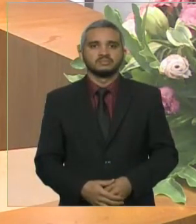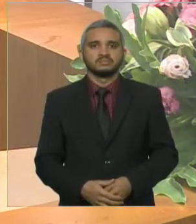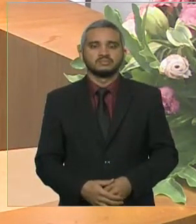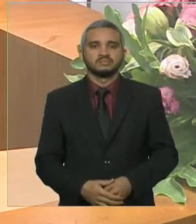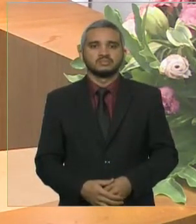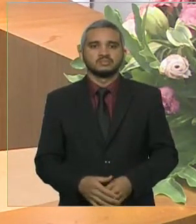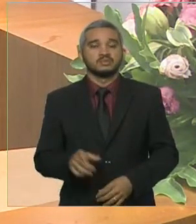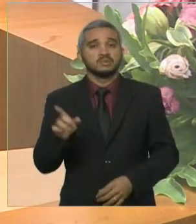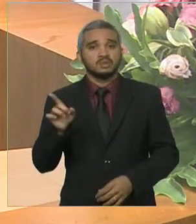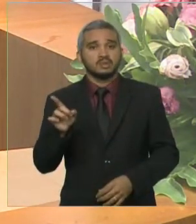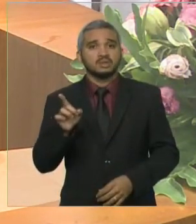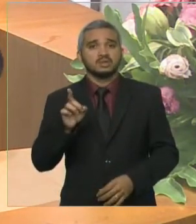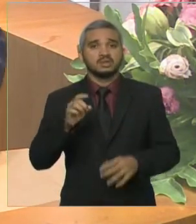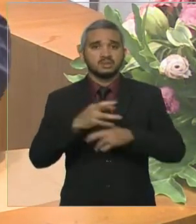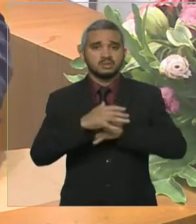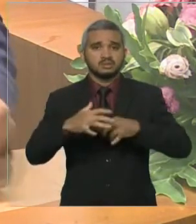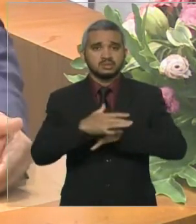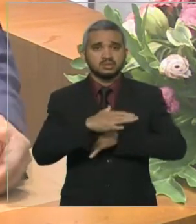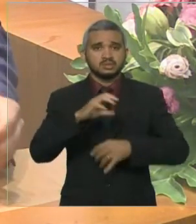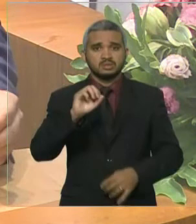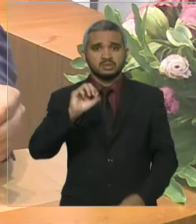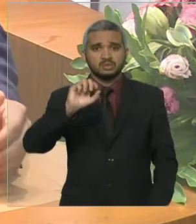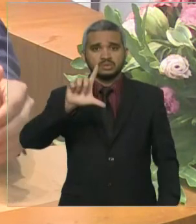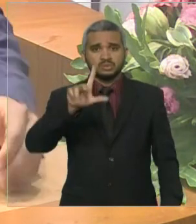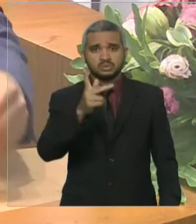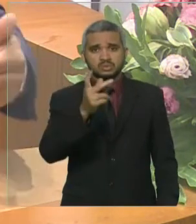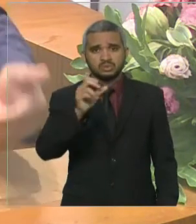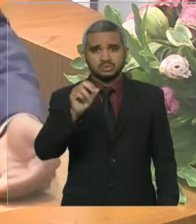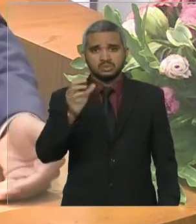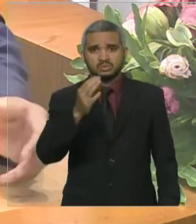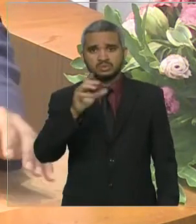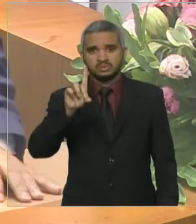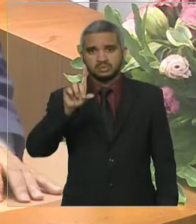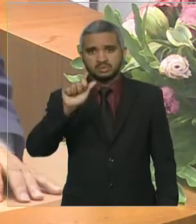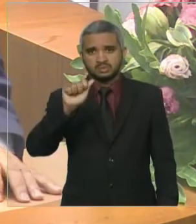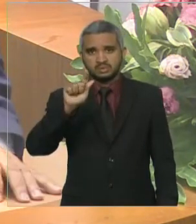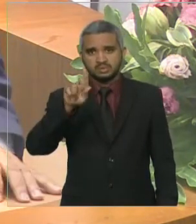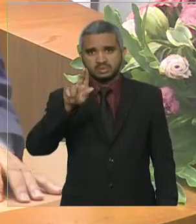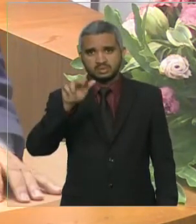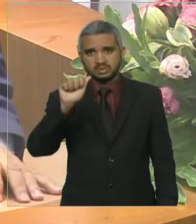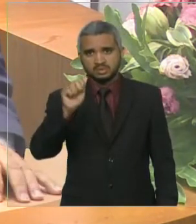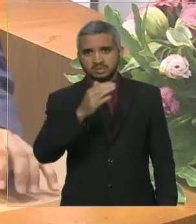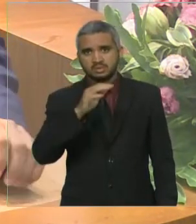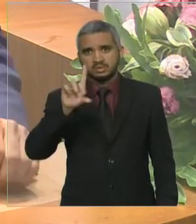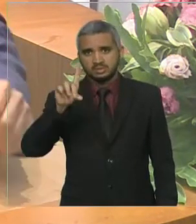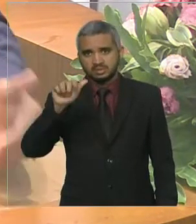Olho d'Água das Cunhãs para tratar com os aprovados, com a Prefeitura de Olho d'Água das